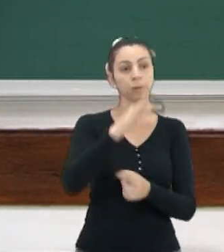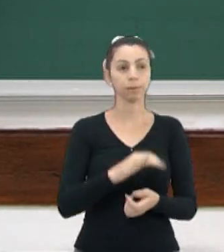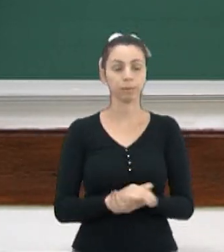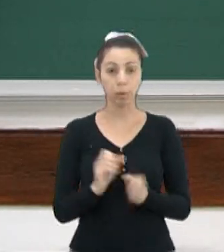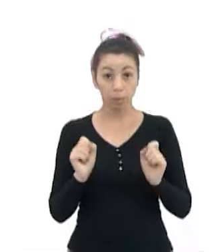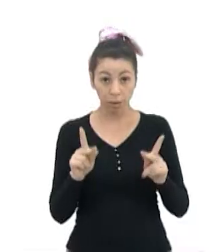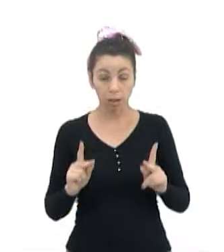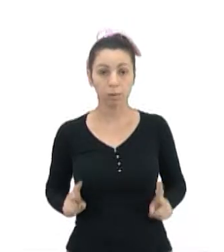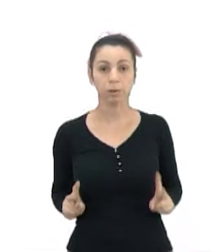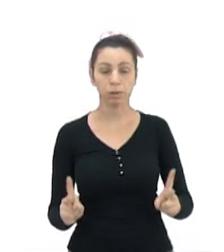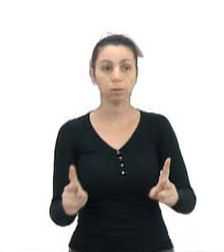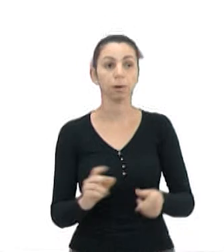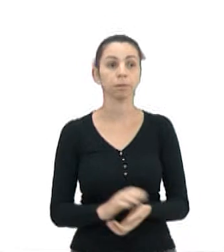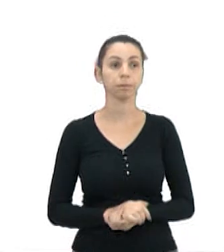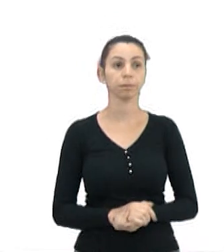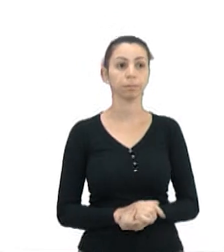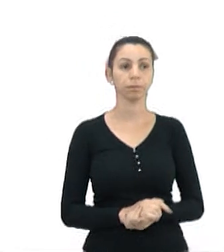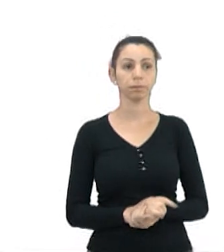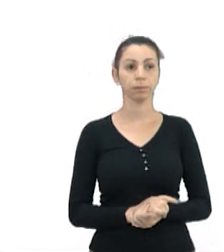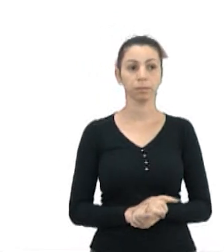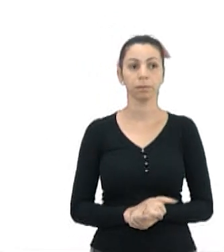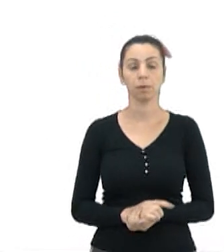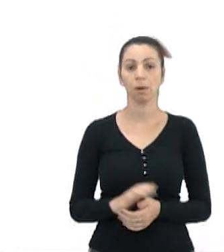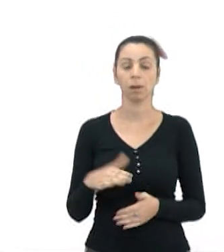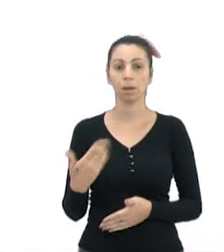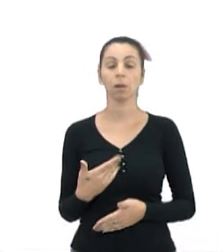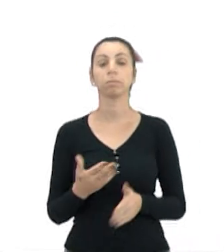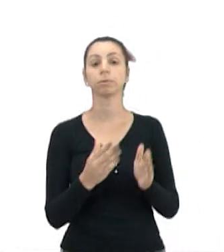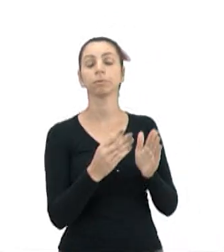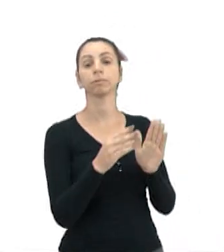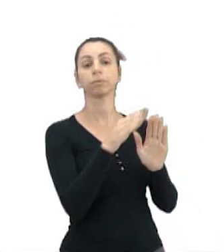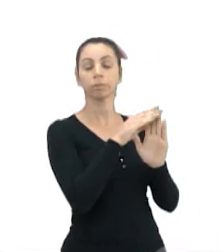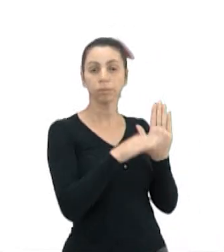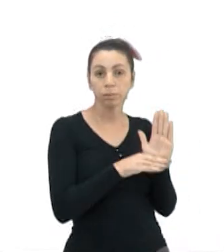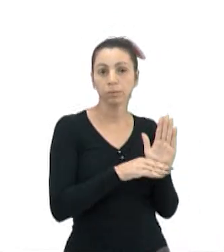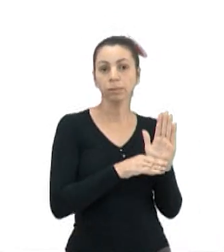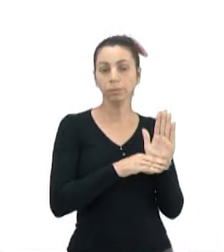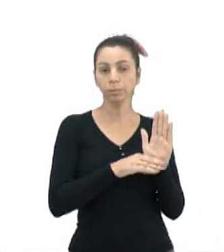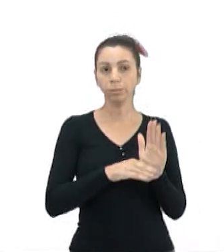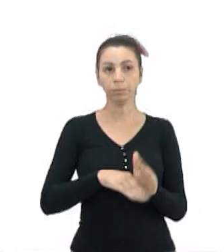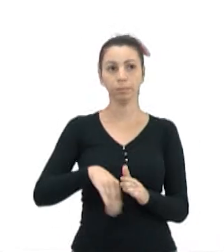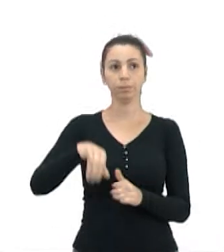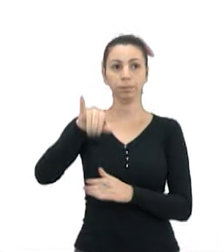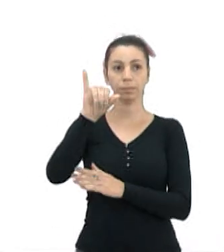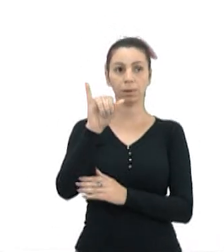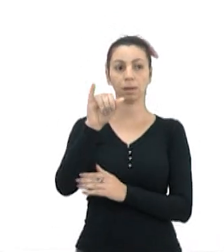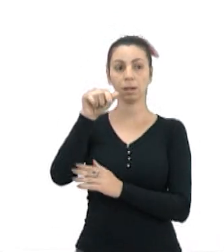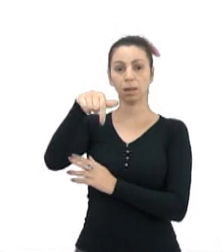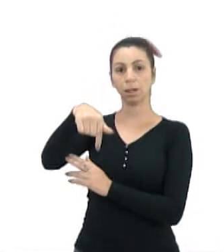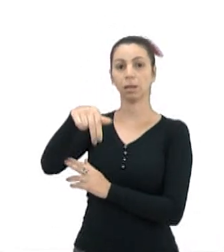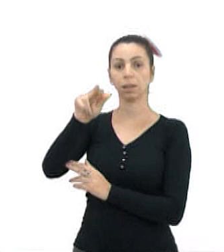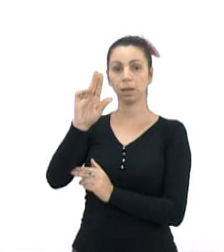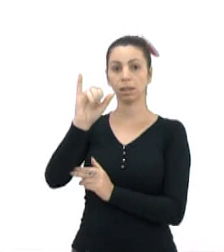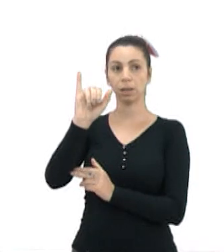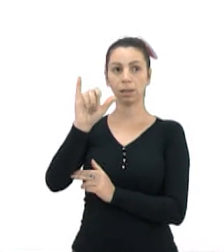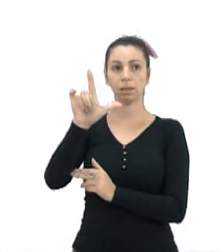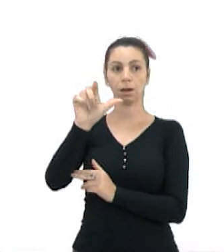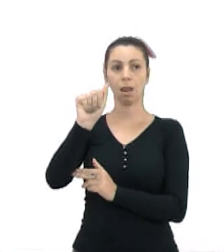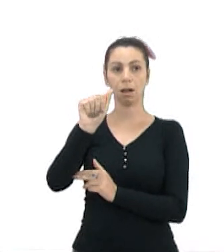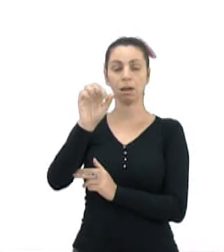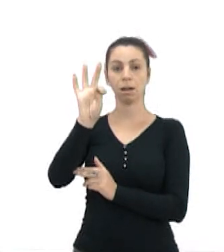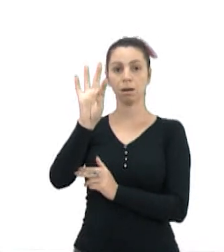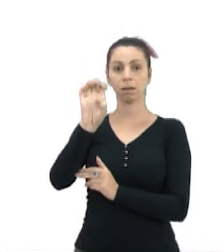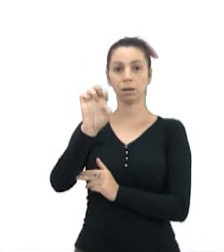Olha lá, propriedade do triângulo equilátero. Eu falei do triângulo isósceles, agora eu vou falar do triângulo